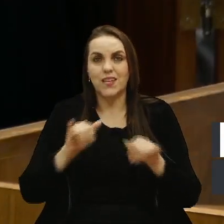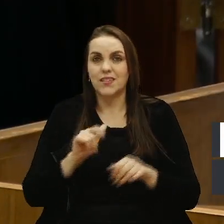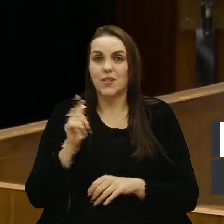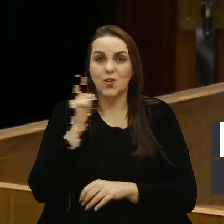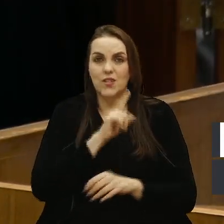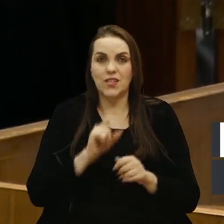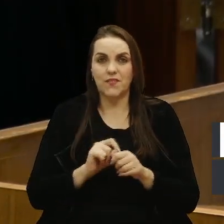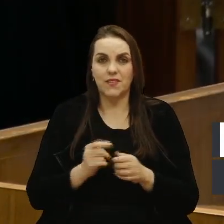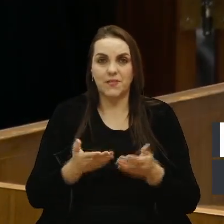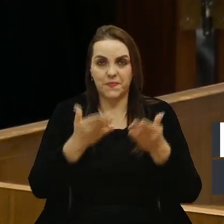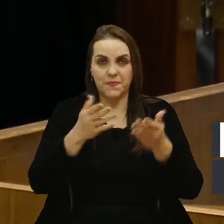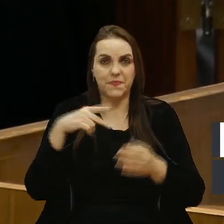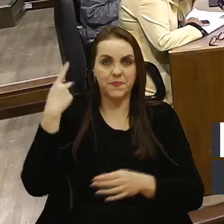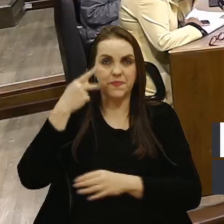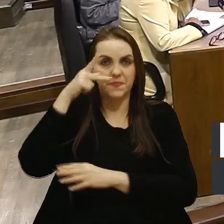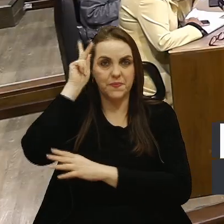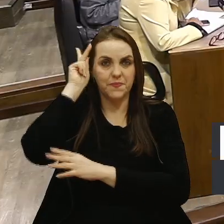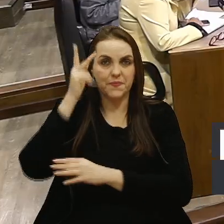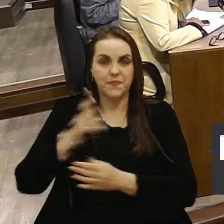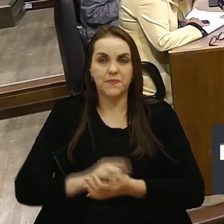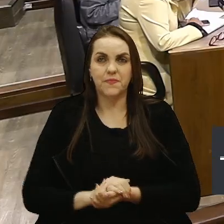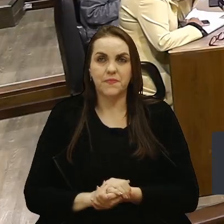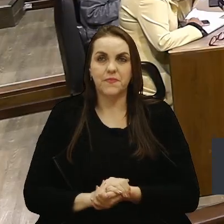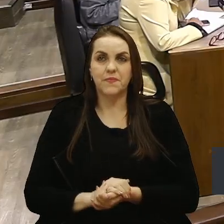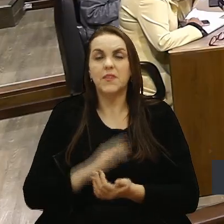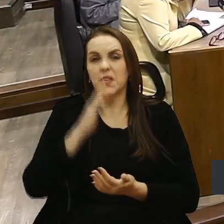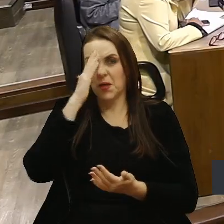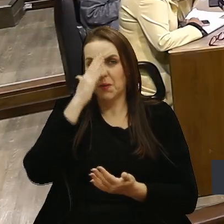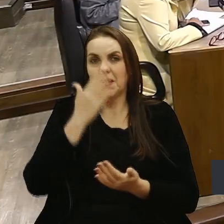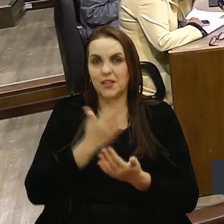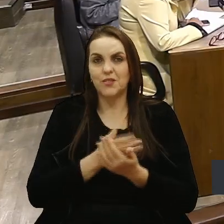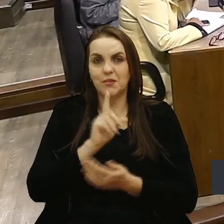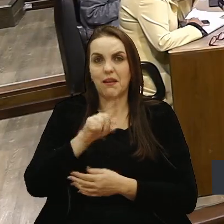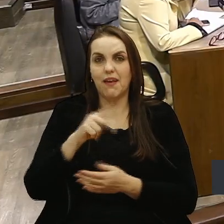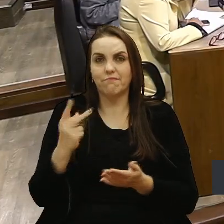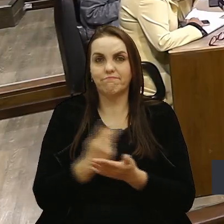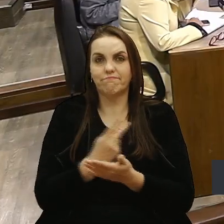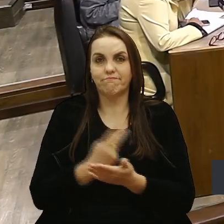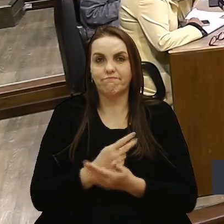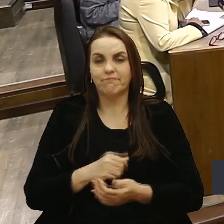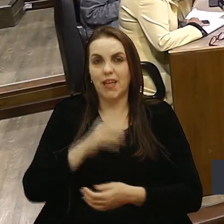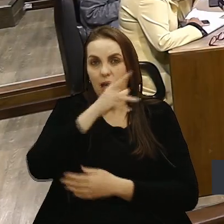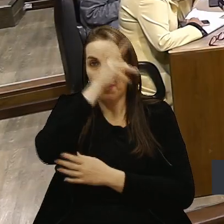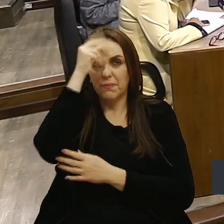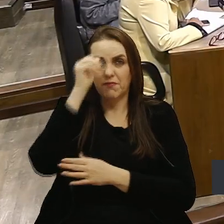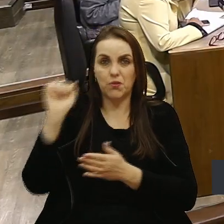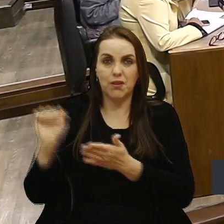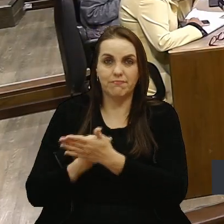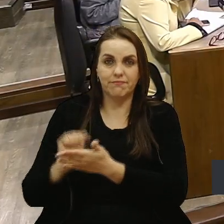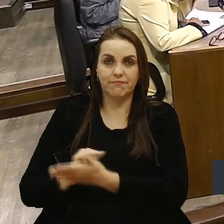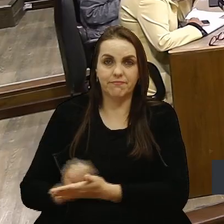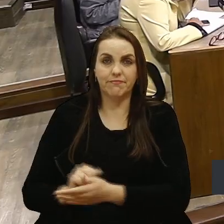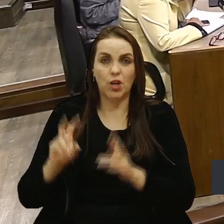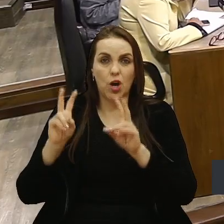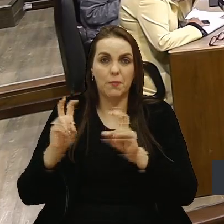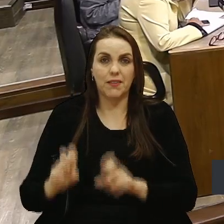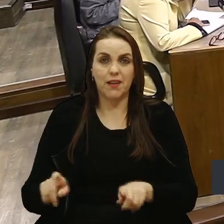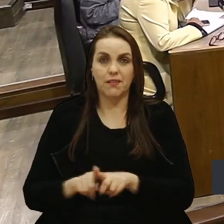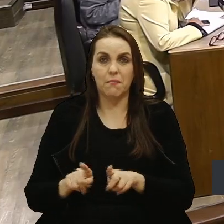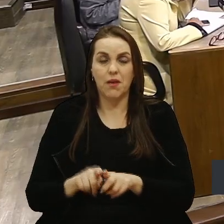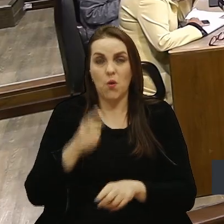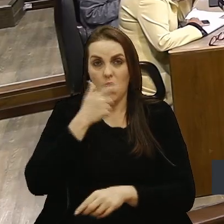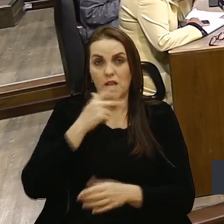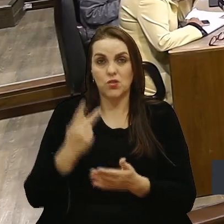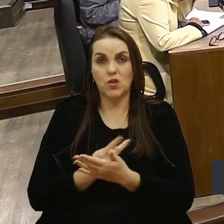isso? Seu aparte, vereador Iago. Não, eu acredito que é um erro, como a prefeitura pagar comentário, eu acho um erro, porque se não tiver uma